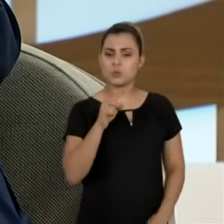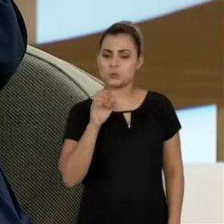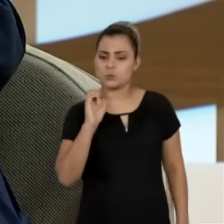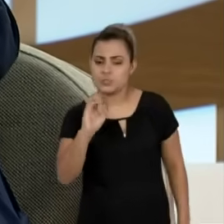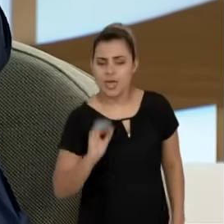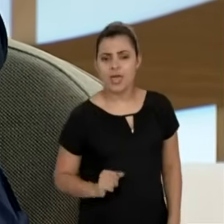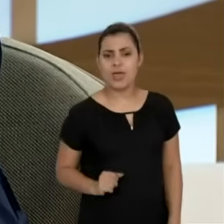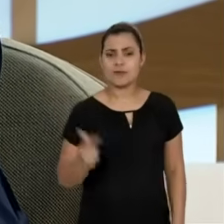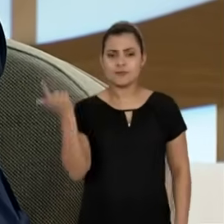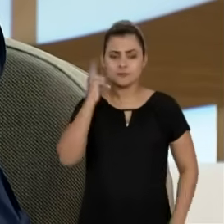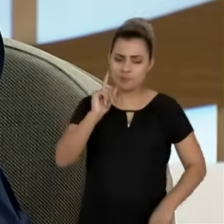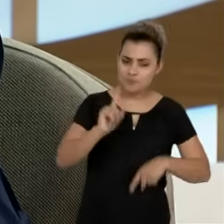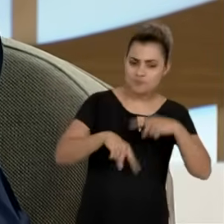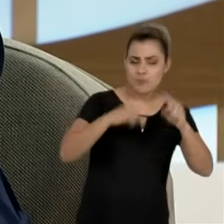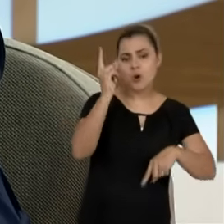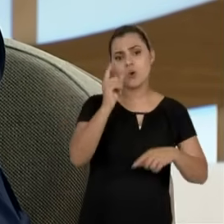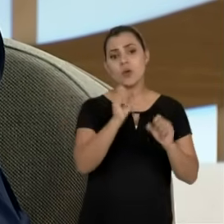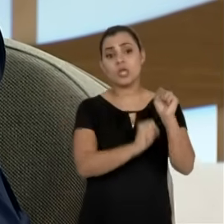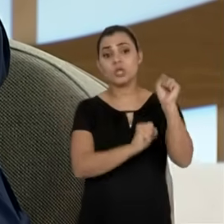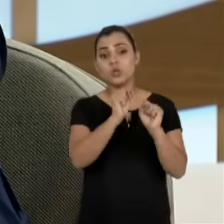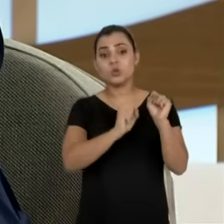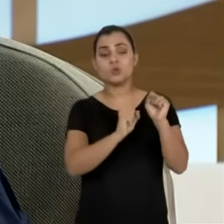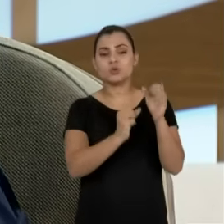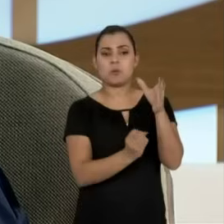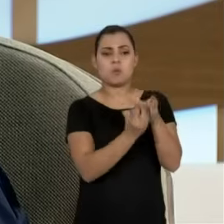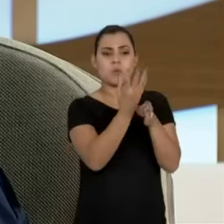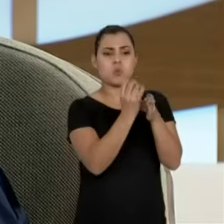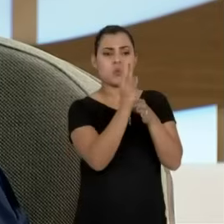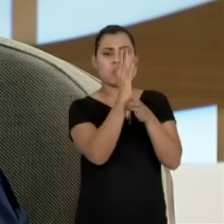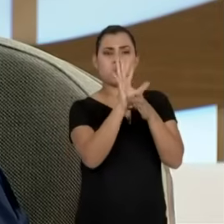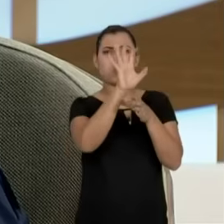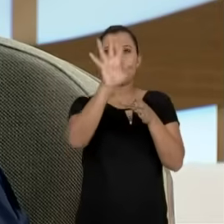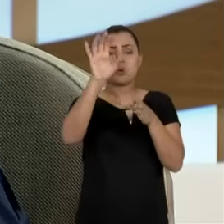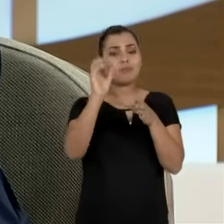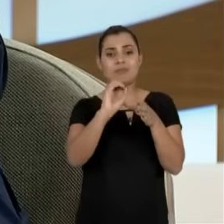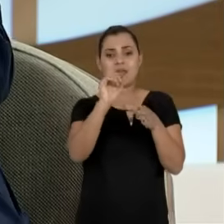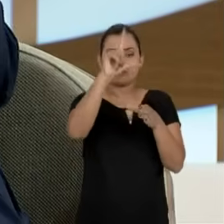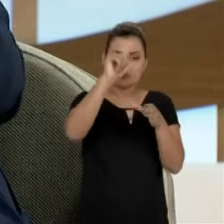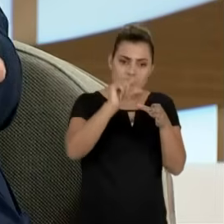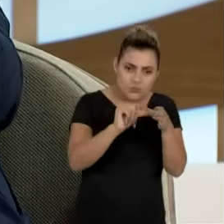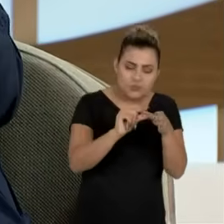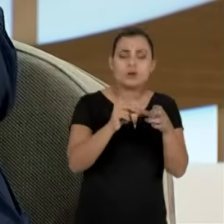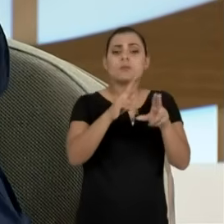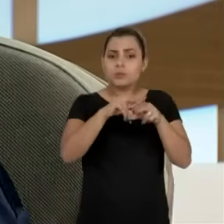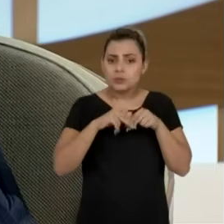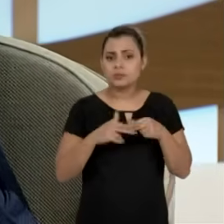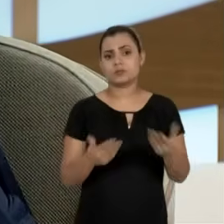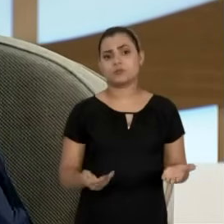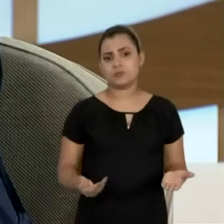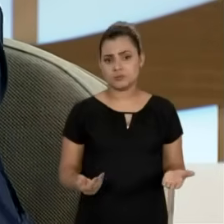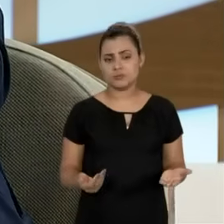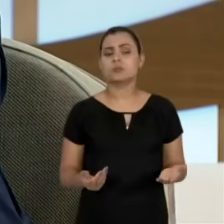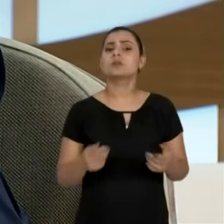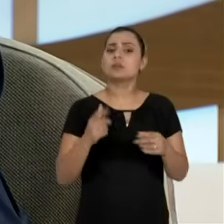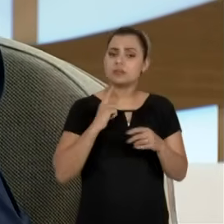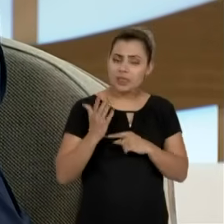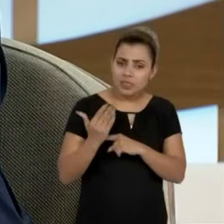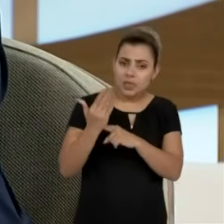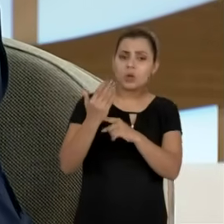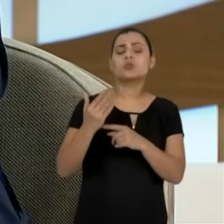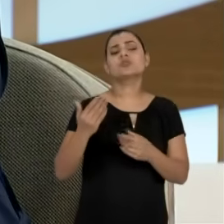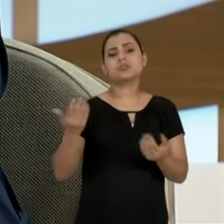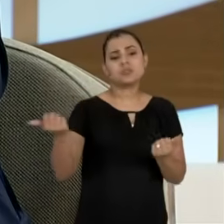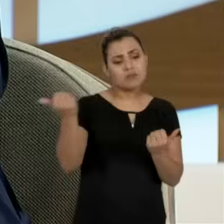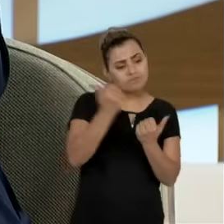né? Indústrias de baixo carbono, sabe? Produzir lá, industrializar mesmo a Amazônia, mas com indústria de baixo carbono, com biotecnologia,